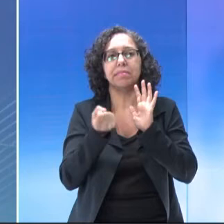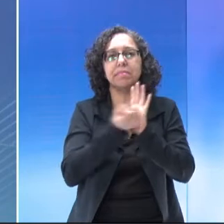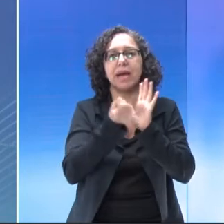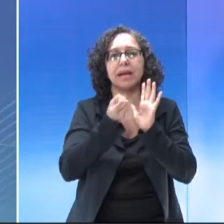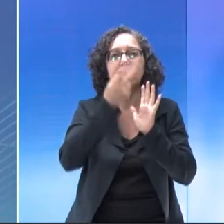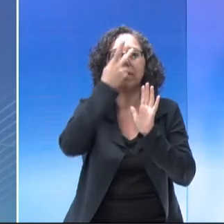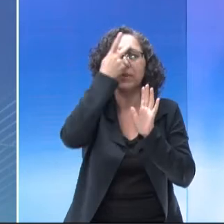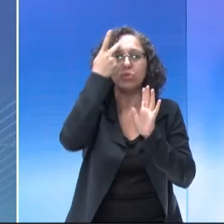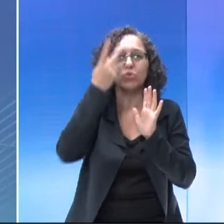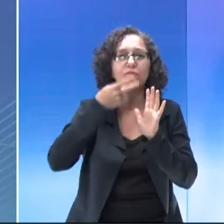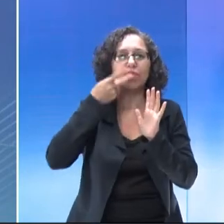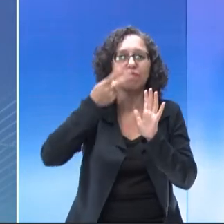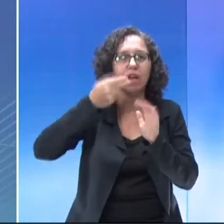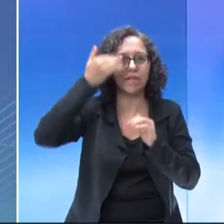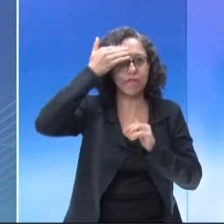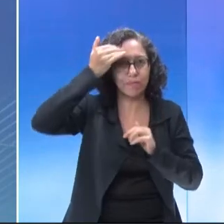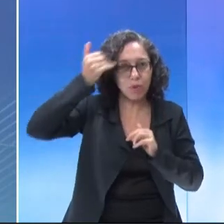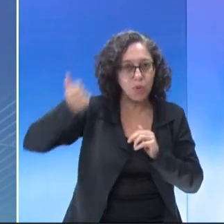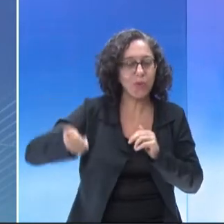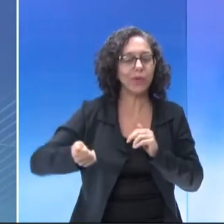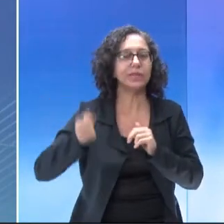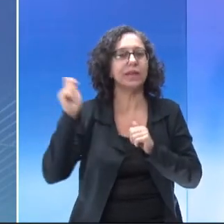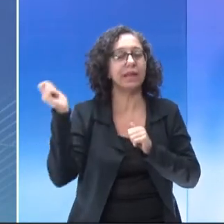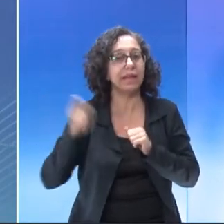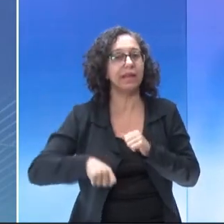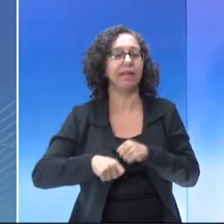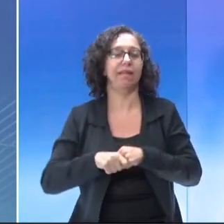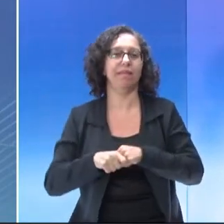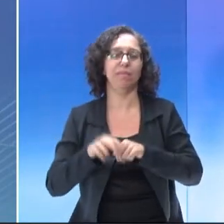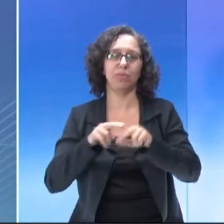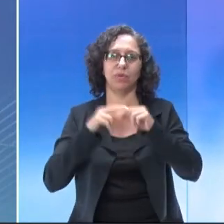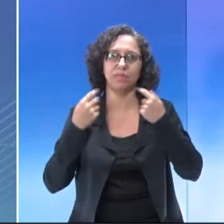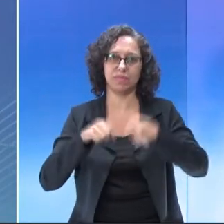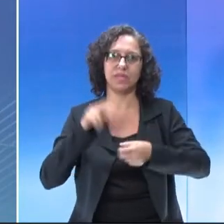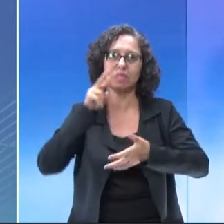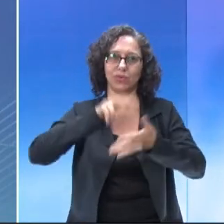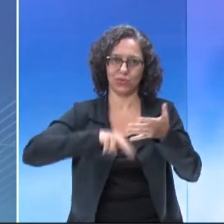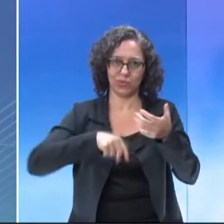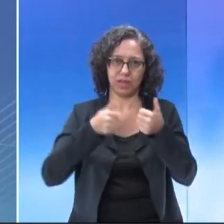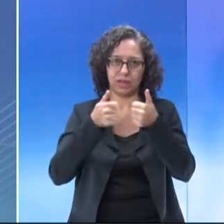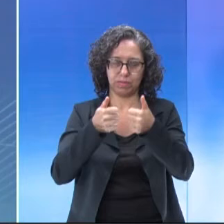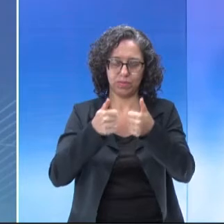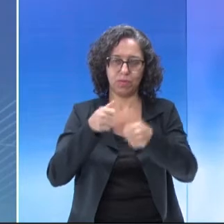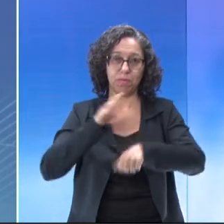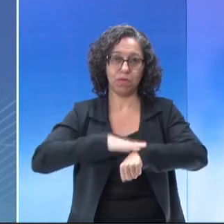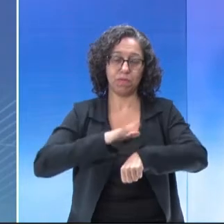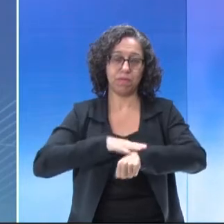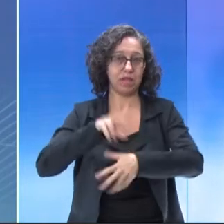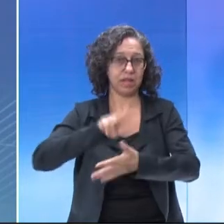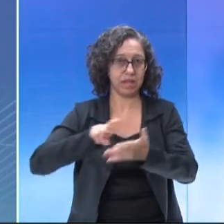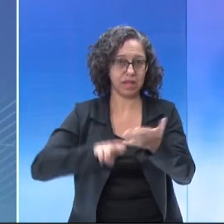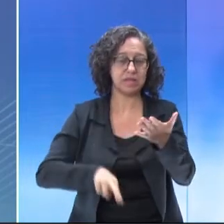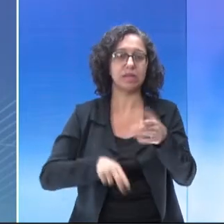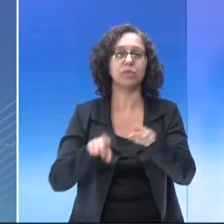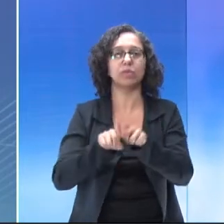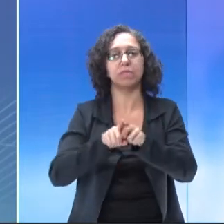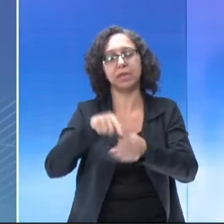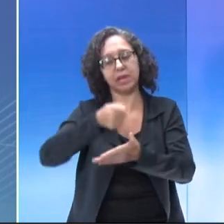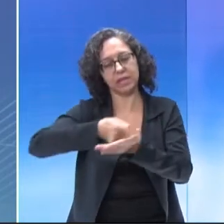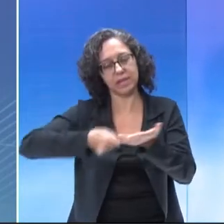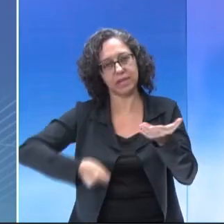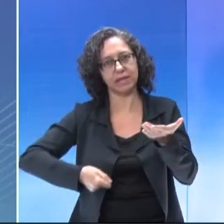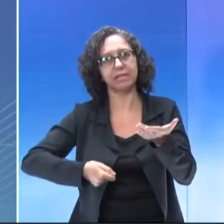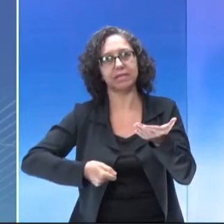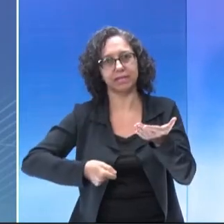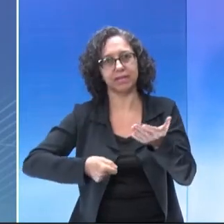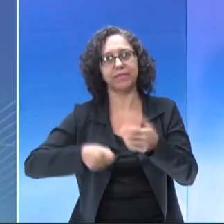de uma personagem. Então, vocês observam que ela é muito utilizada nas redações e também nos